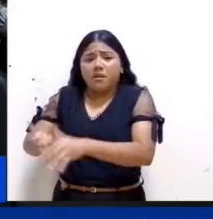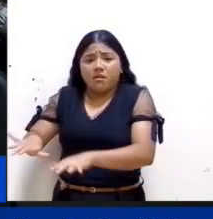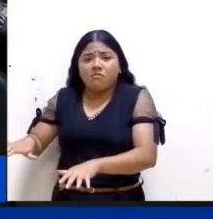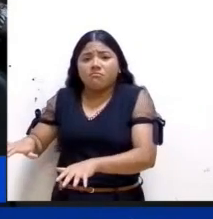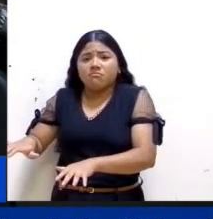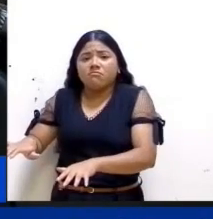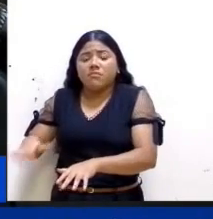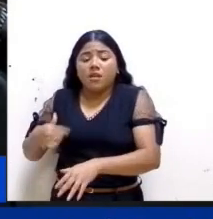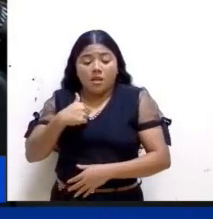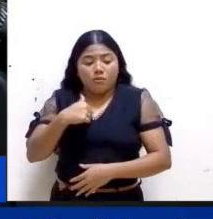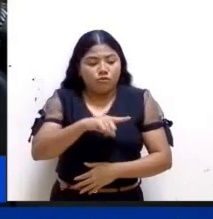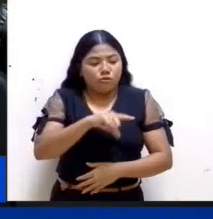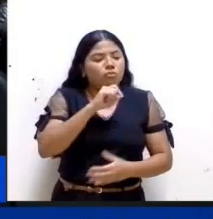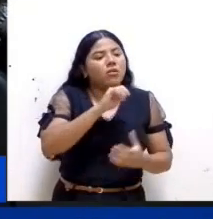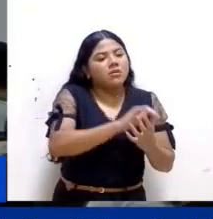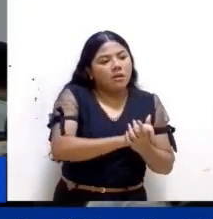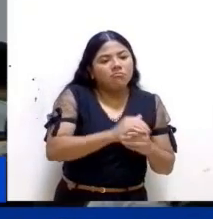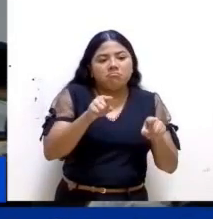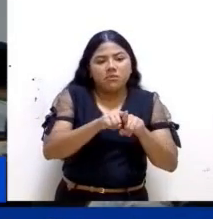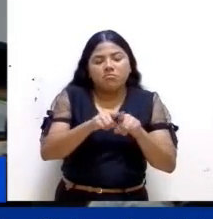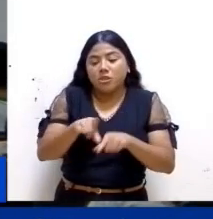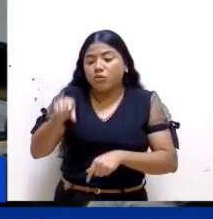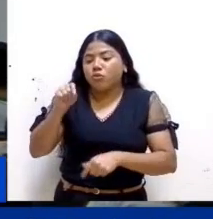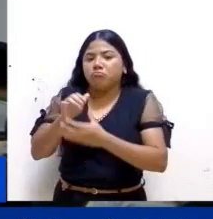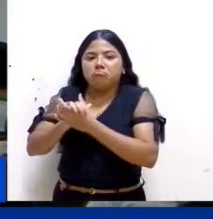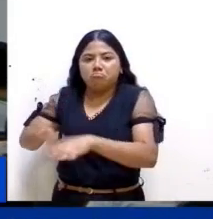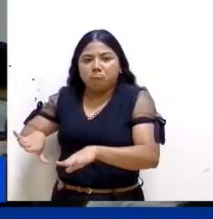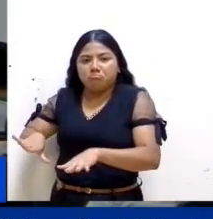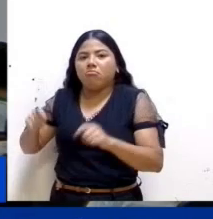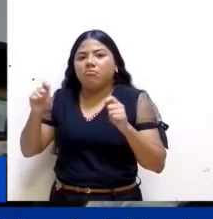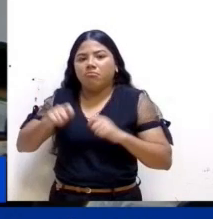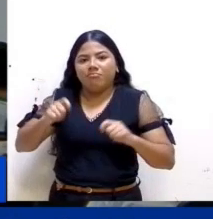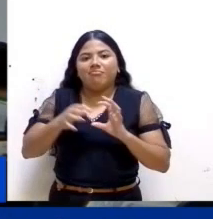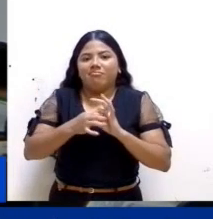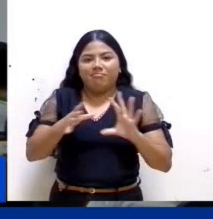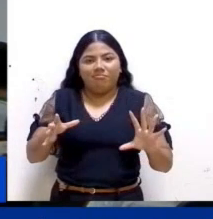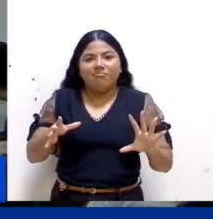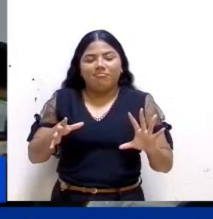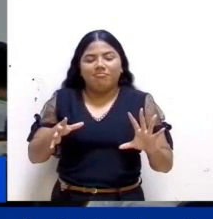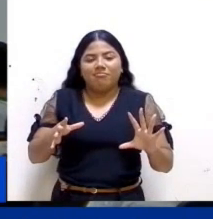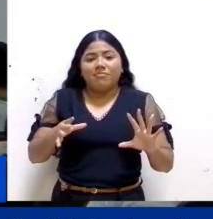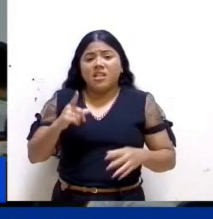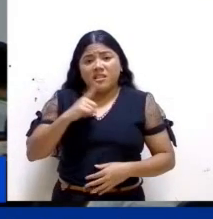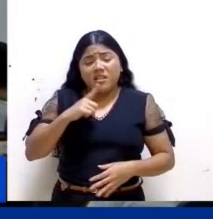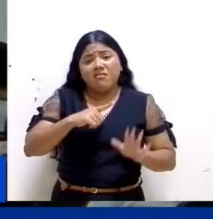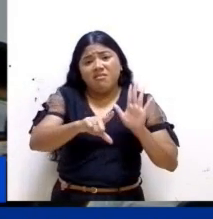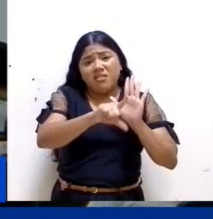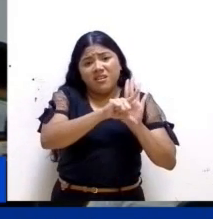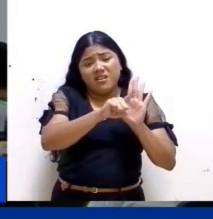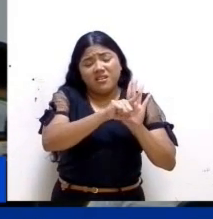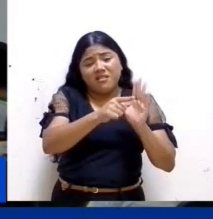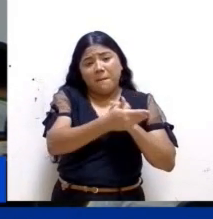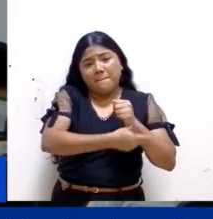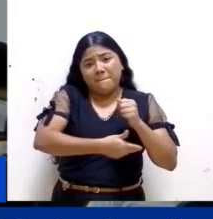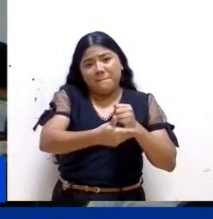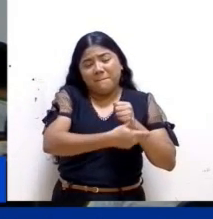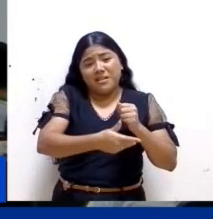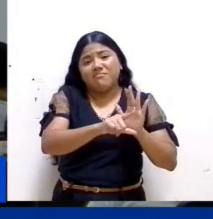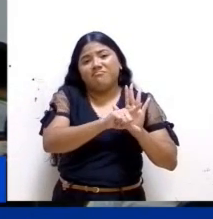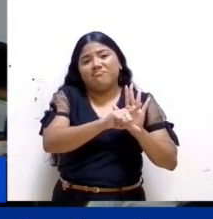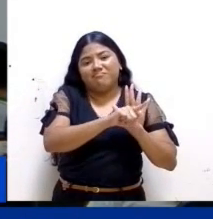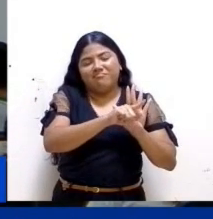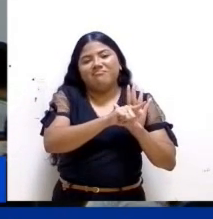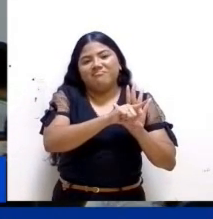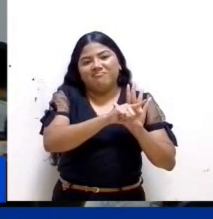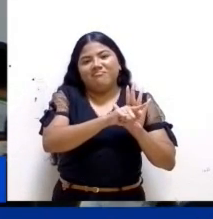continuar casado. A legislação nos garante isso. E não tem requisito algum que a gente